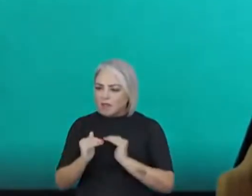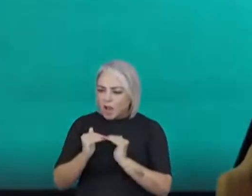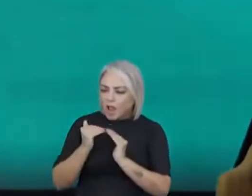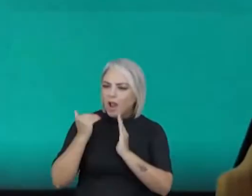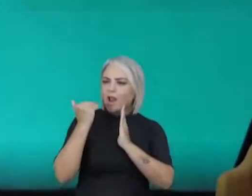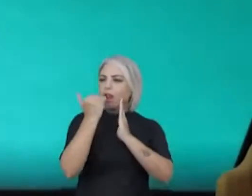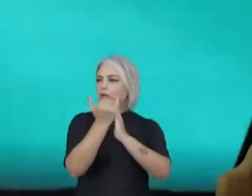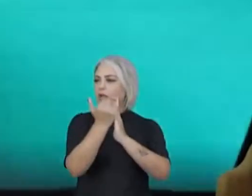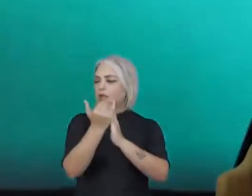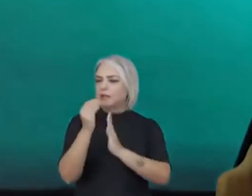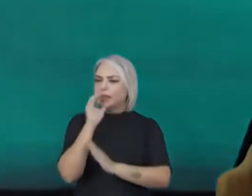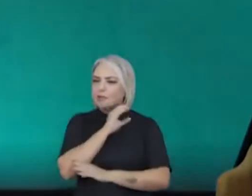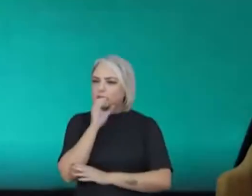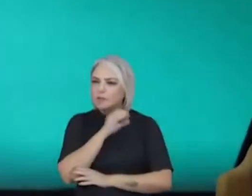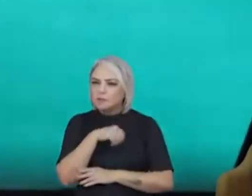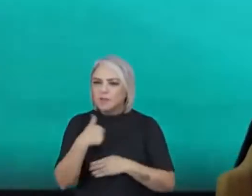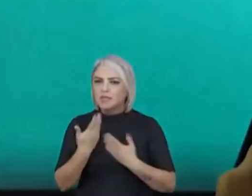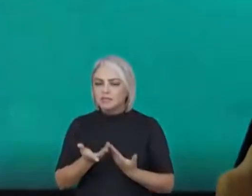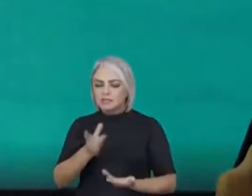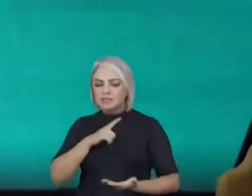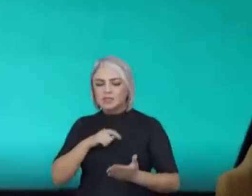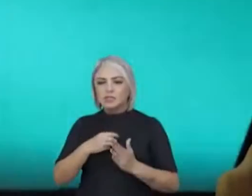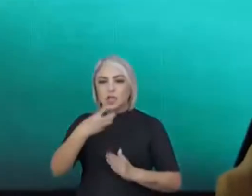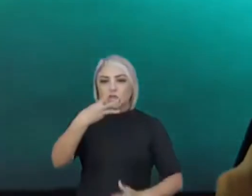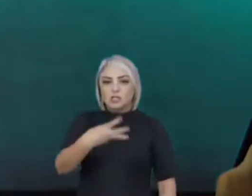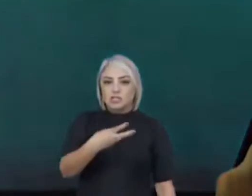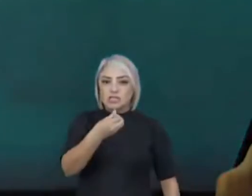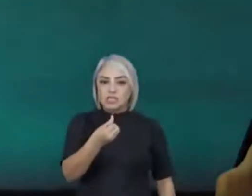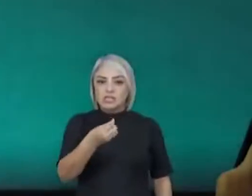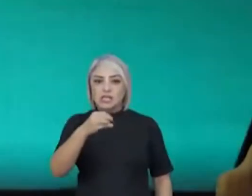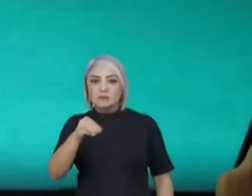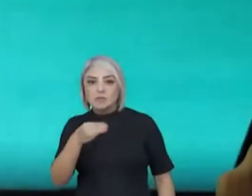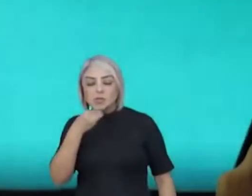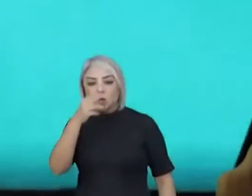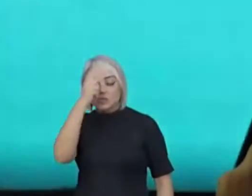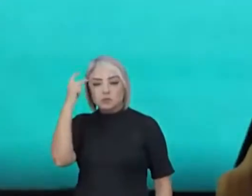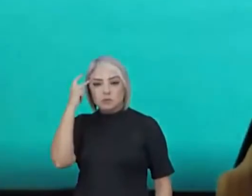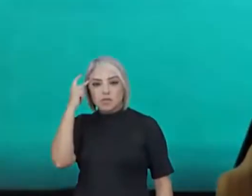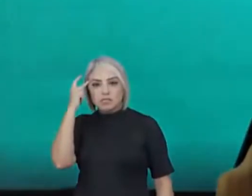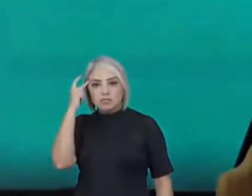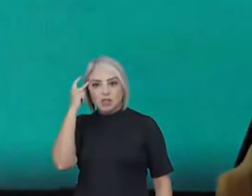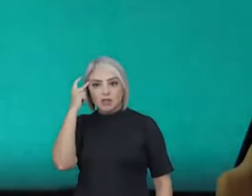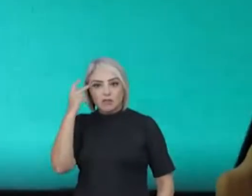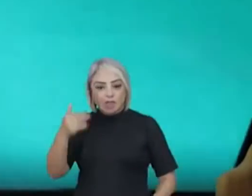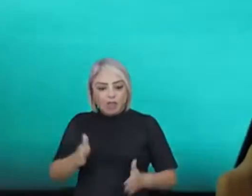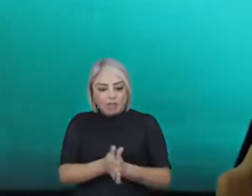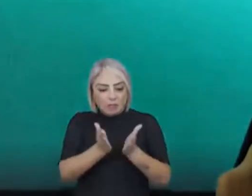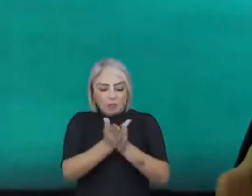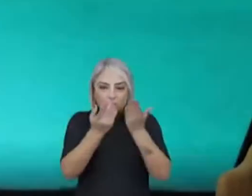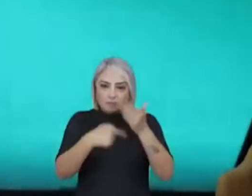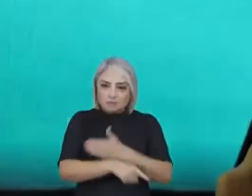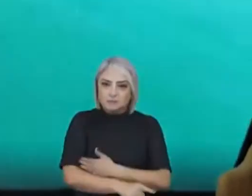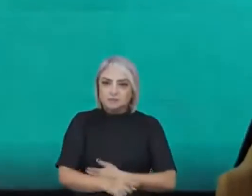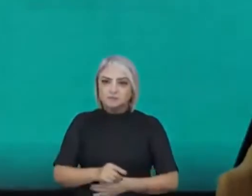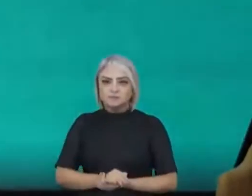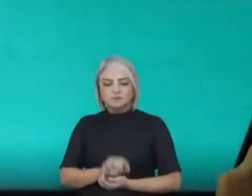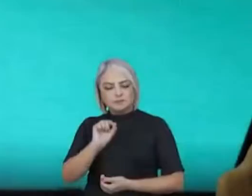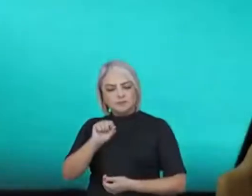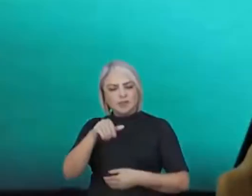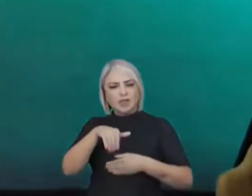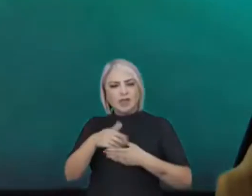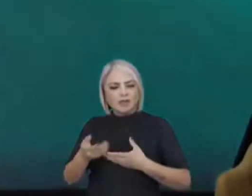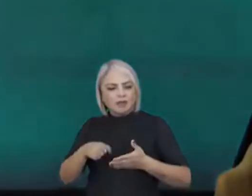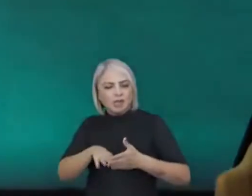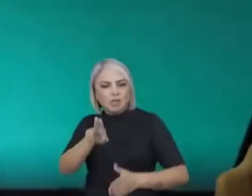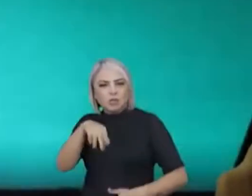modo acelerado e que tirou 36 milhões de brasileiros e brasileiras da extrema pobreza querem me botar para que ninguém nunca